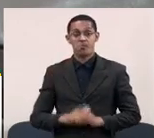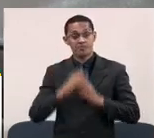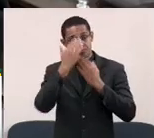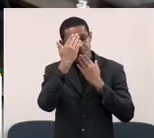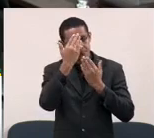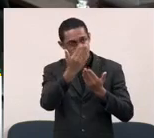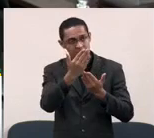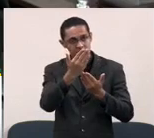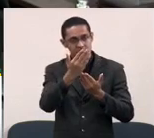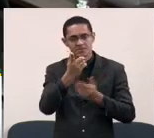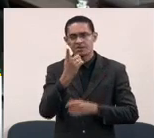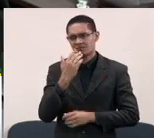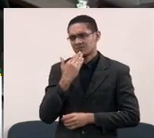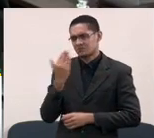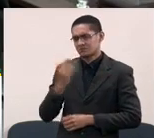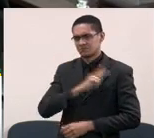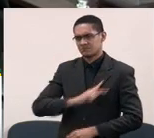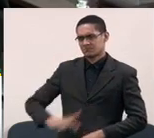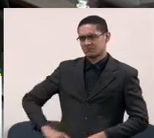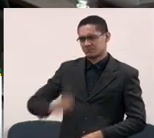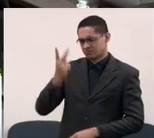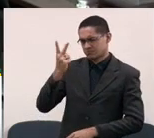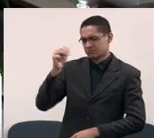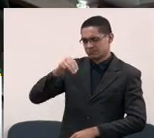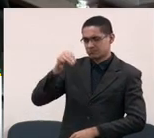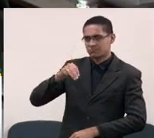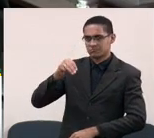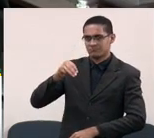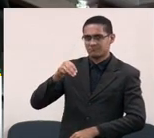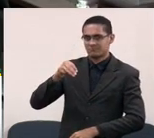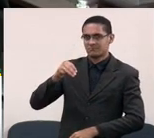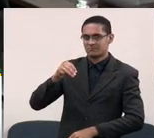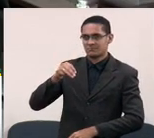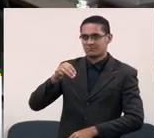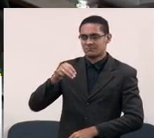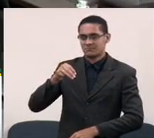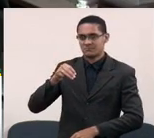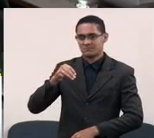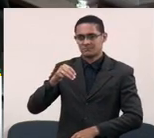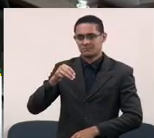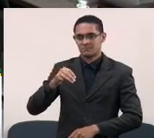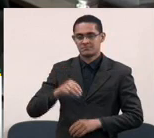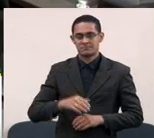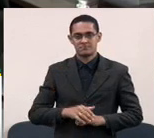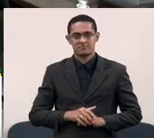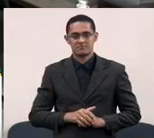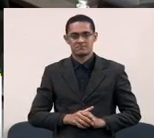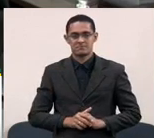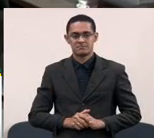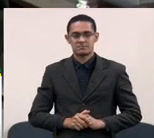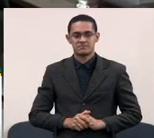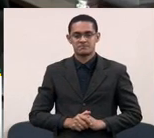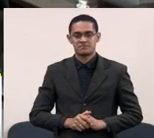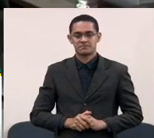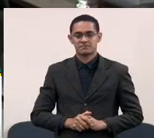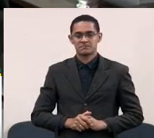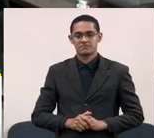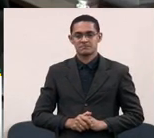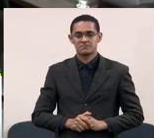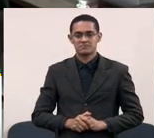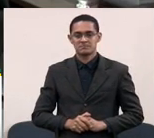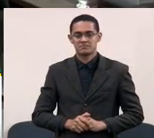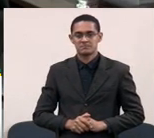gostaria de pedir ao presidente mais 2 minutos para finalizar. Me conceda uma parte, deputada. Aí eu vou ter que pedir mais